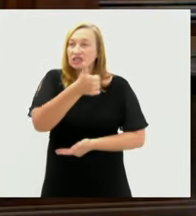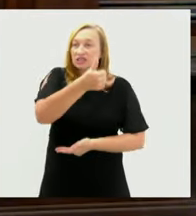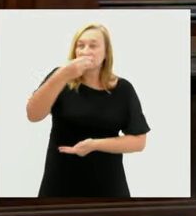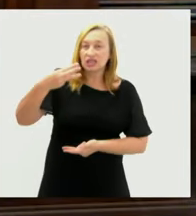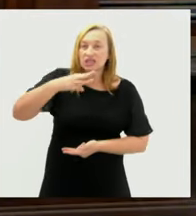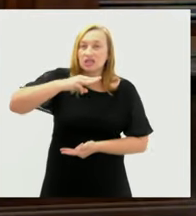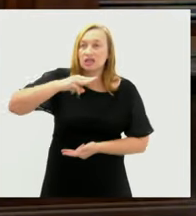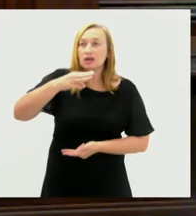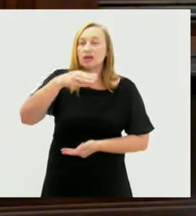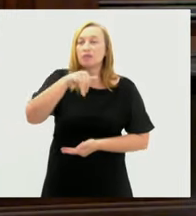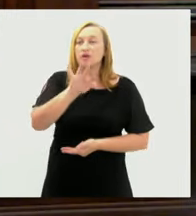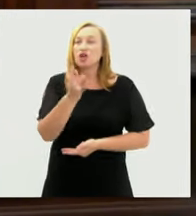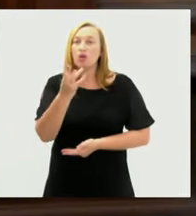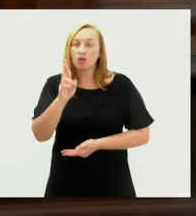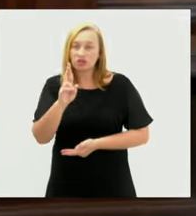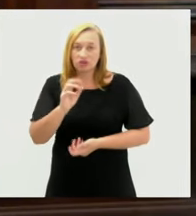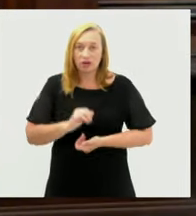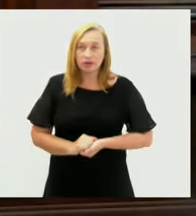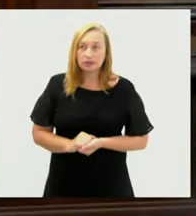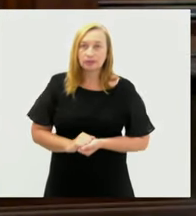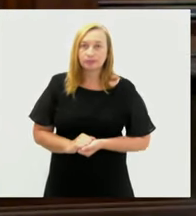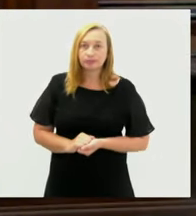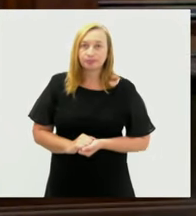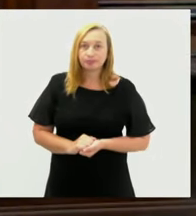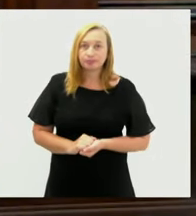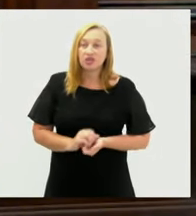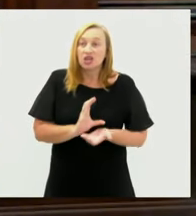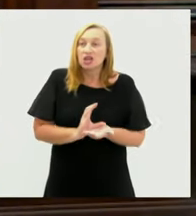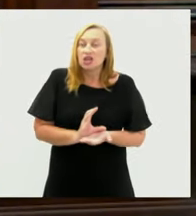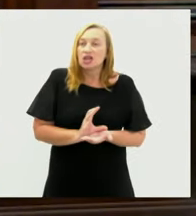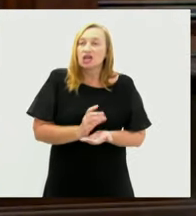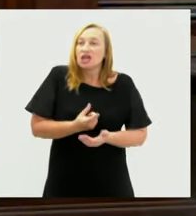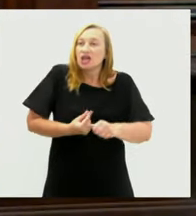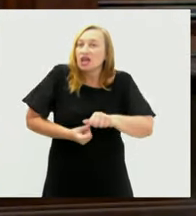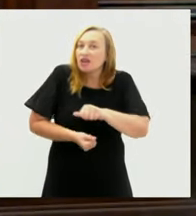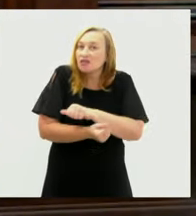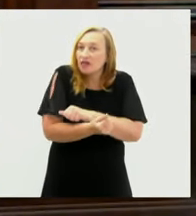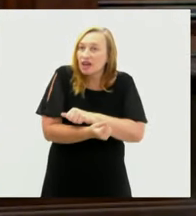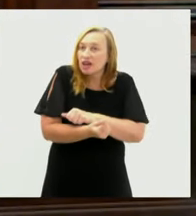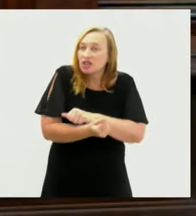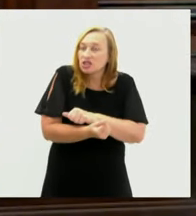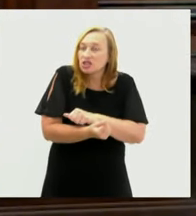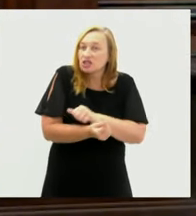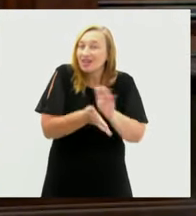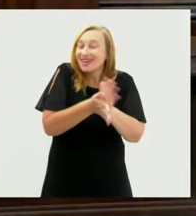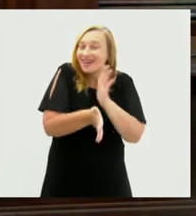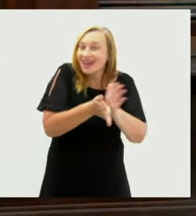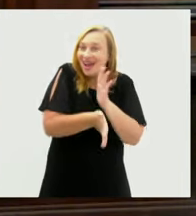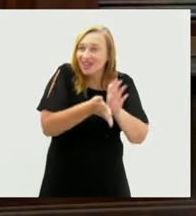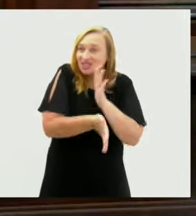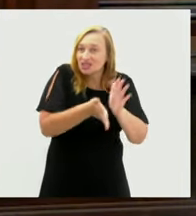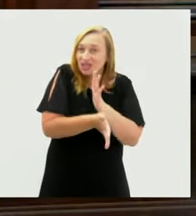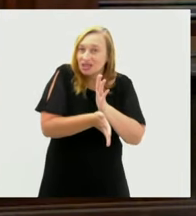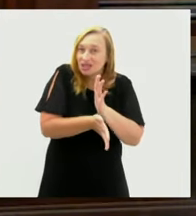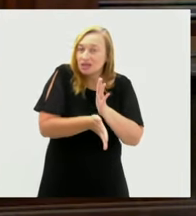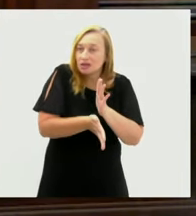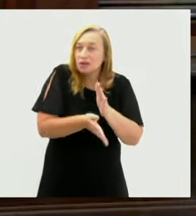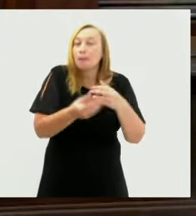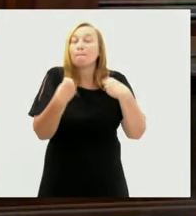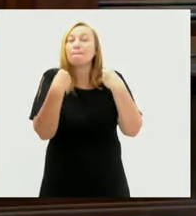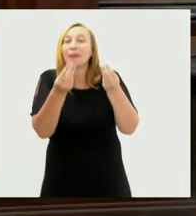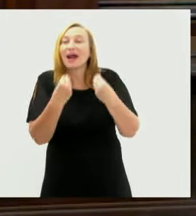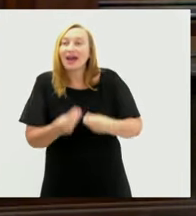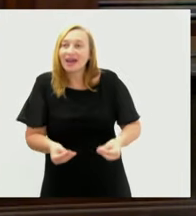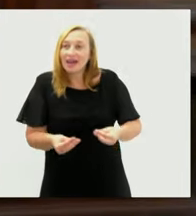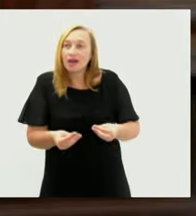reais. Ou seja, investe-se muito, gasta-se muito para que uma política pública